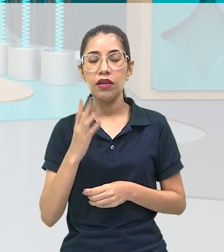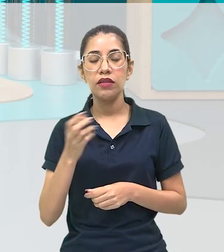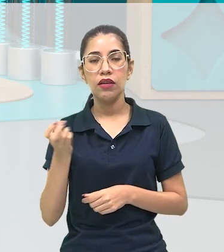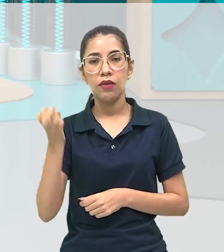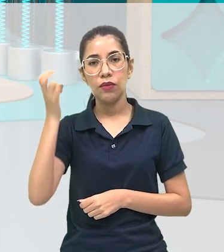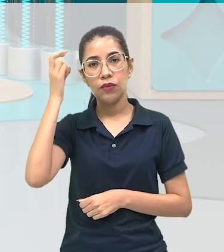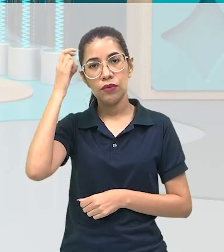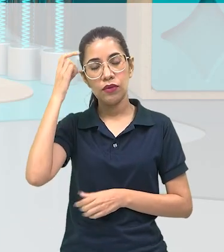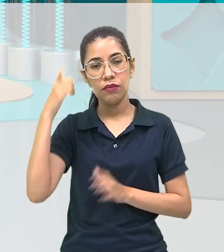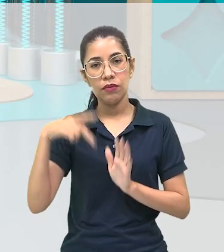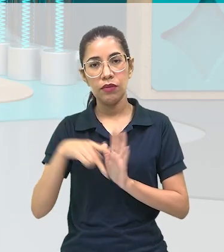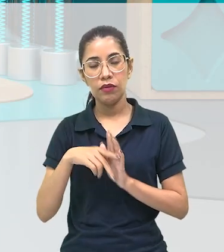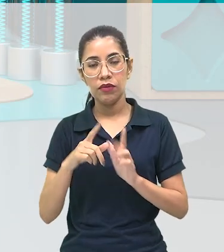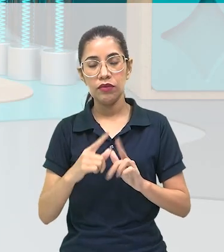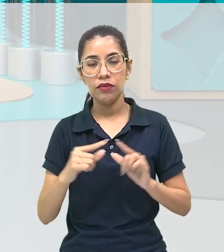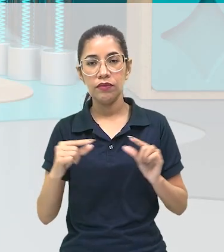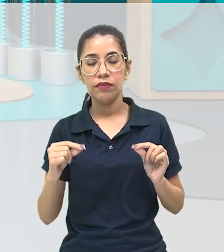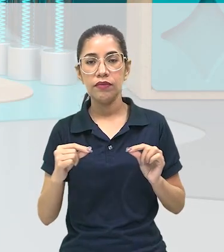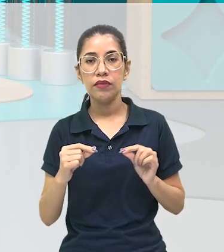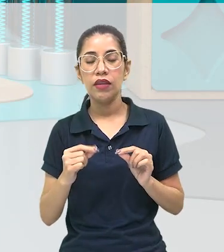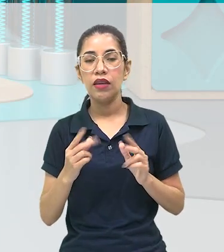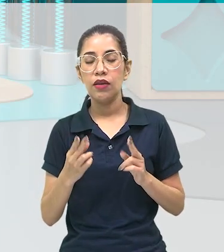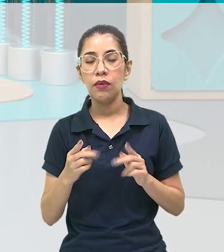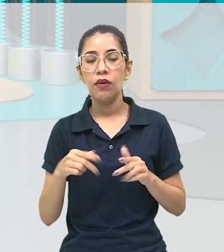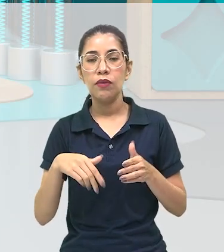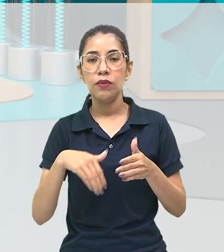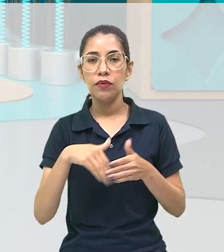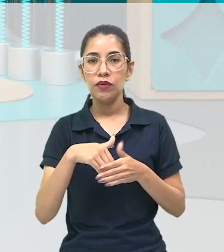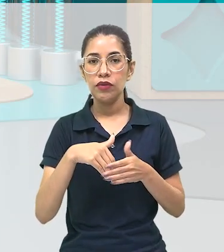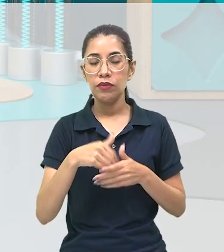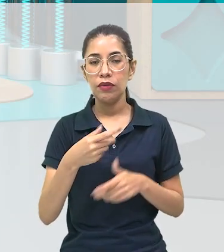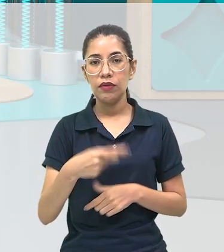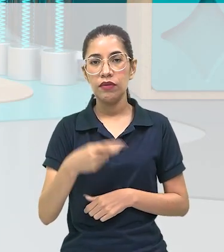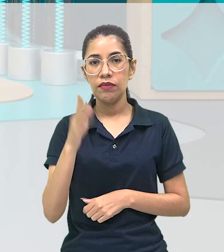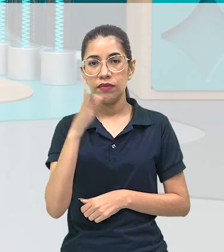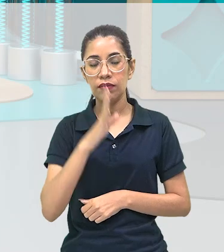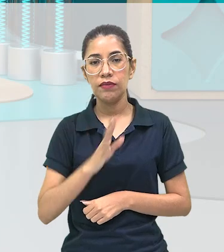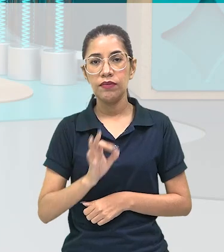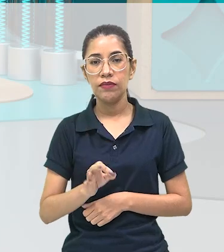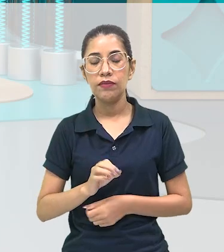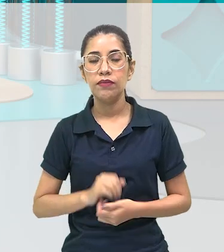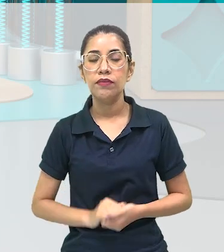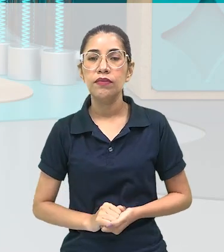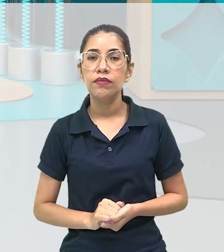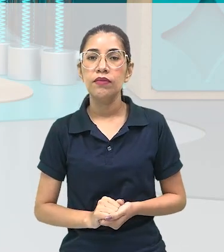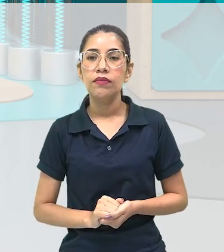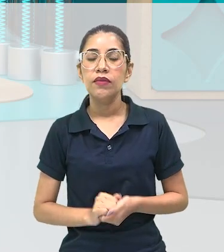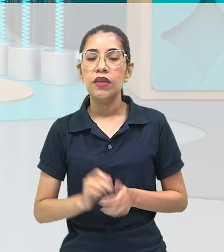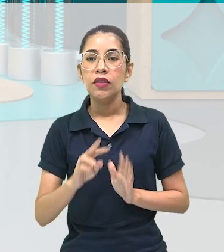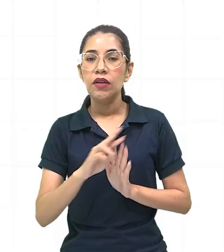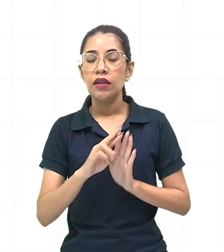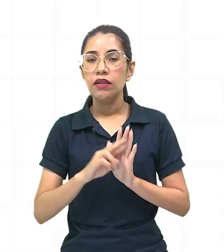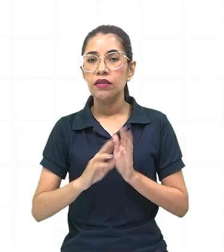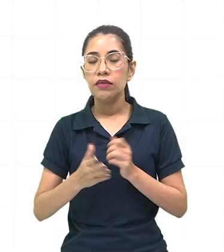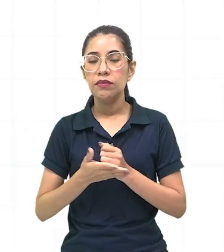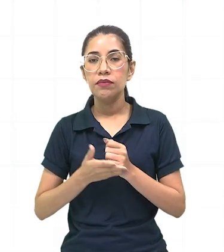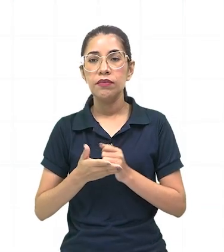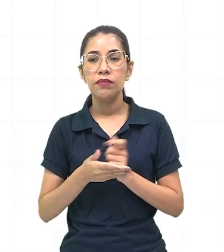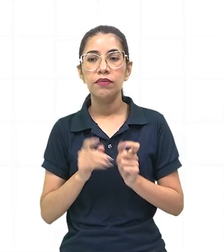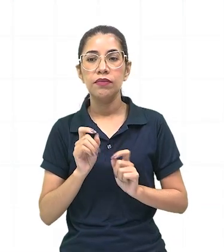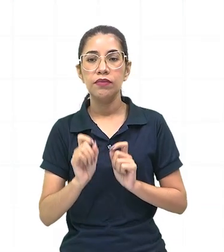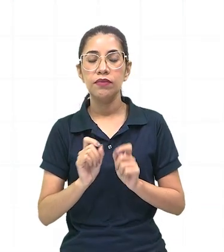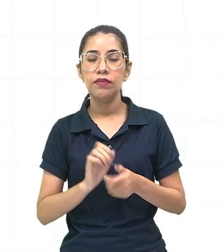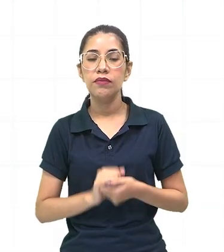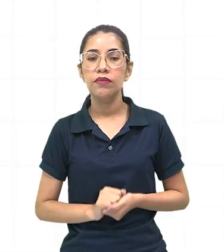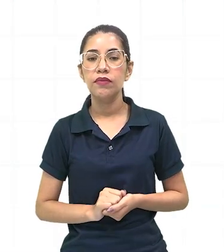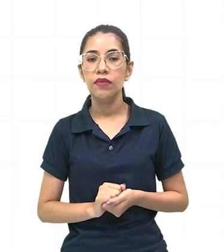cultura de massa lá no Japão, assim como é o futebol aqui no Brasil. Então, quais são as regras básicas do sumô?